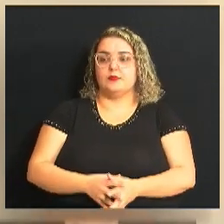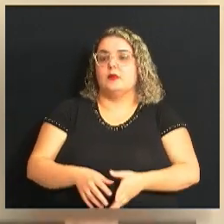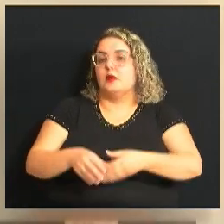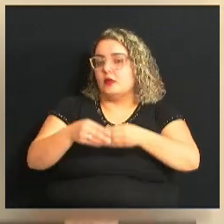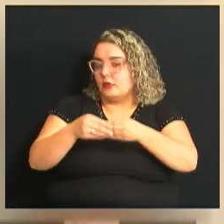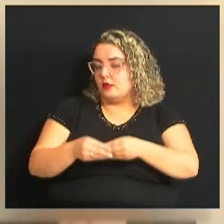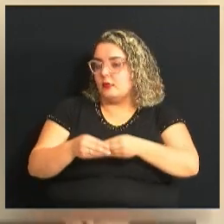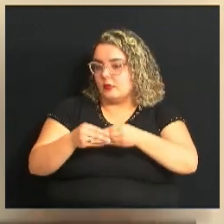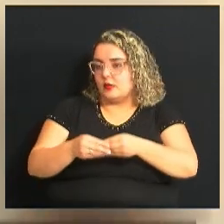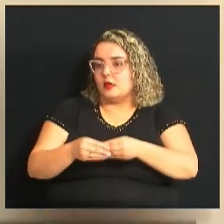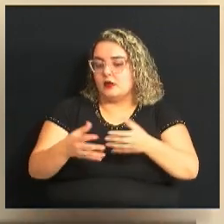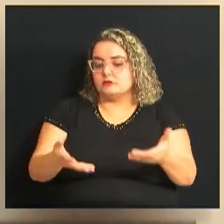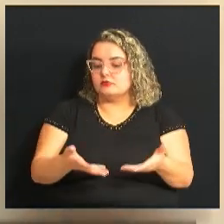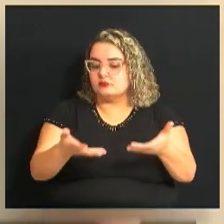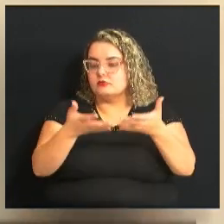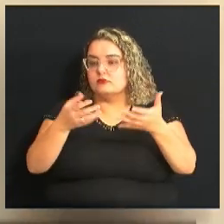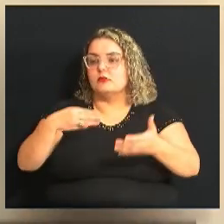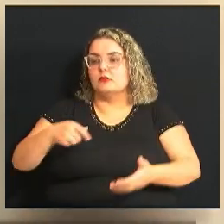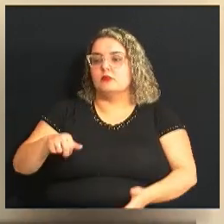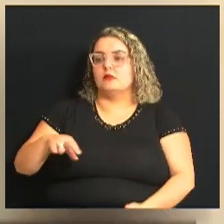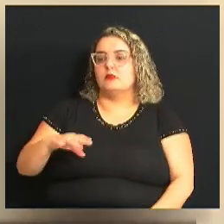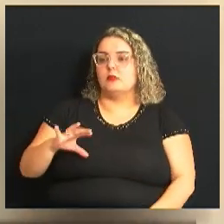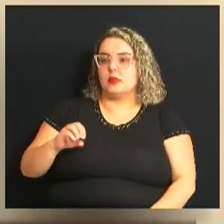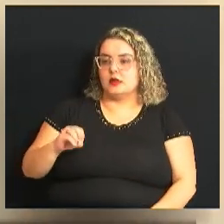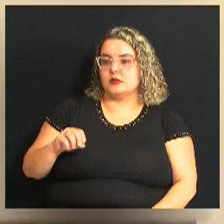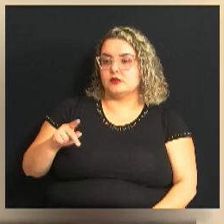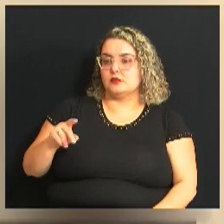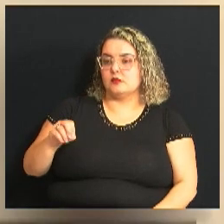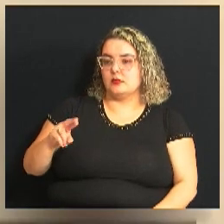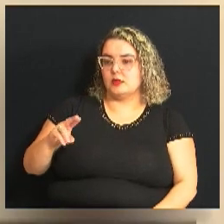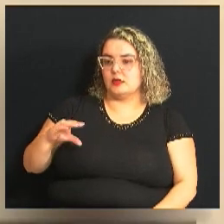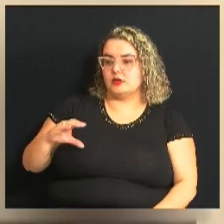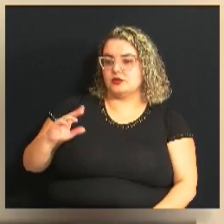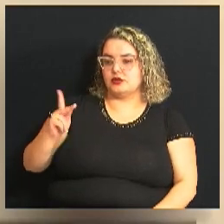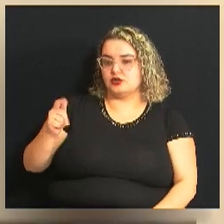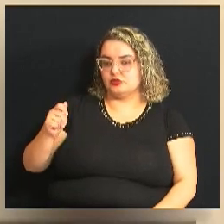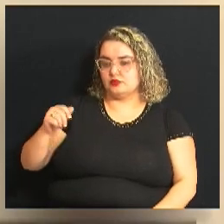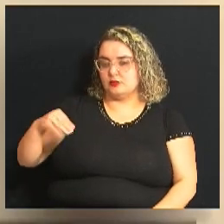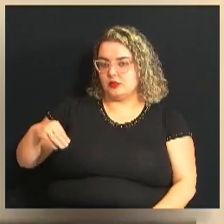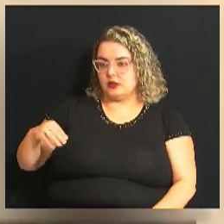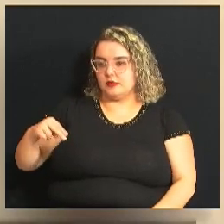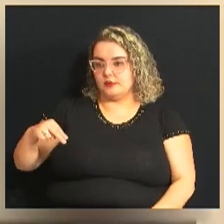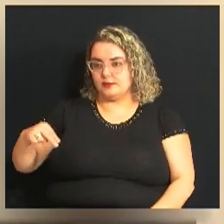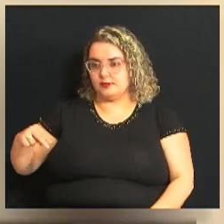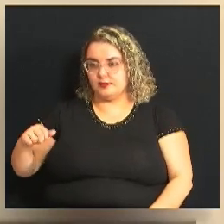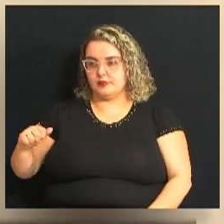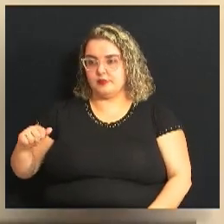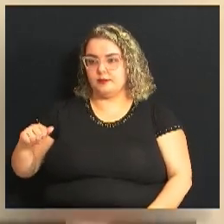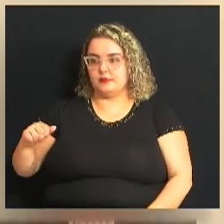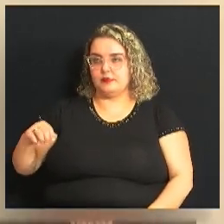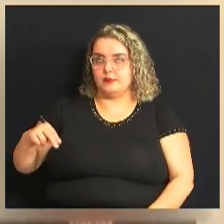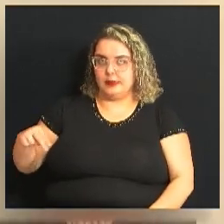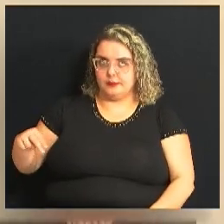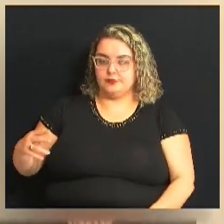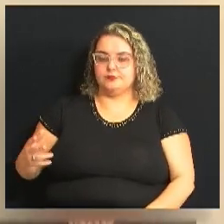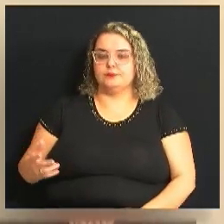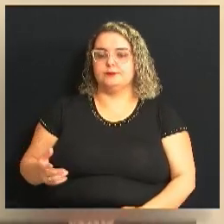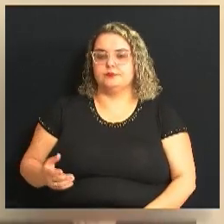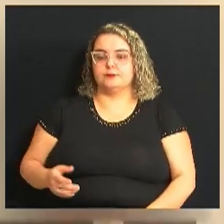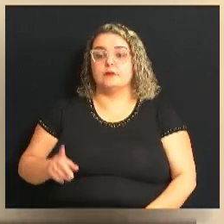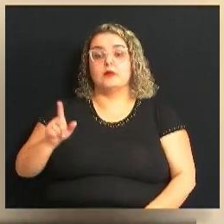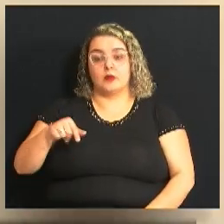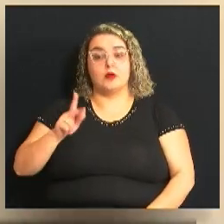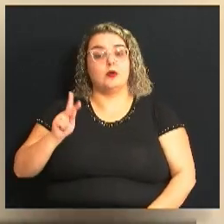saudar o companheiro Márcio Postman, né? Quando eu conheci o Márcio pela primeira vez foi como professor, foi como um